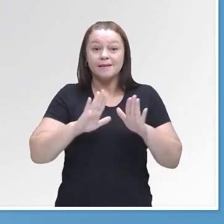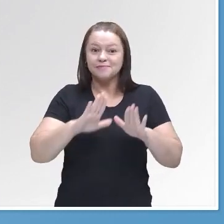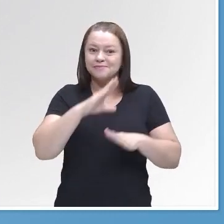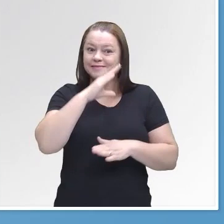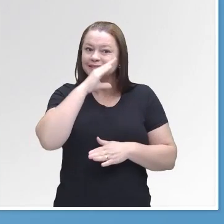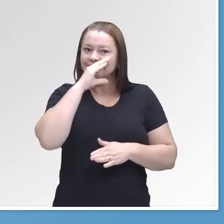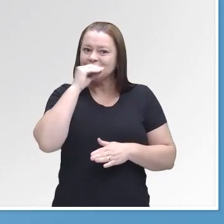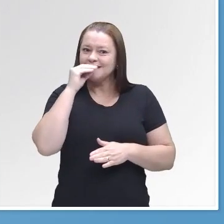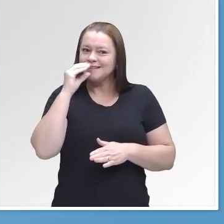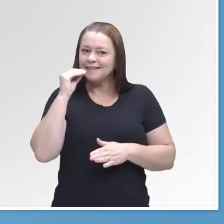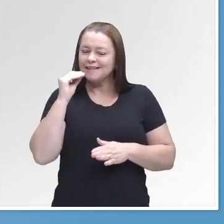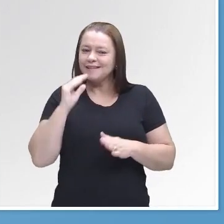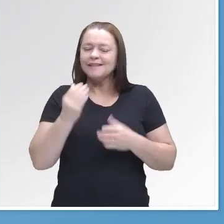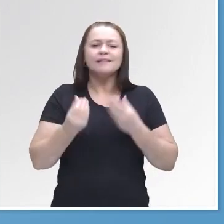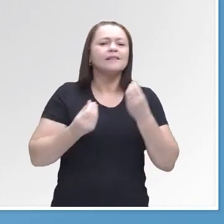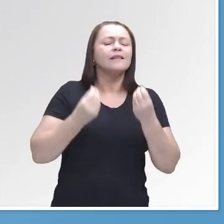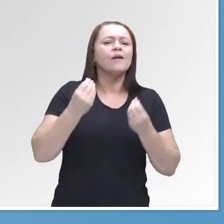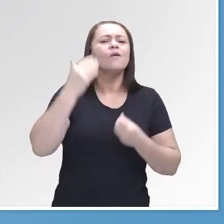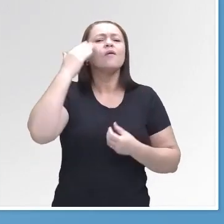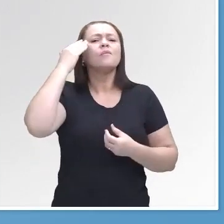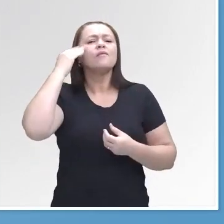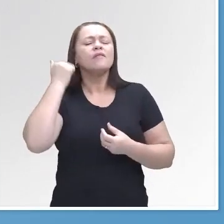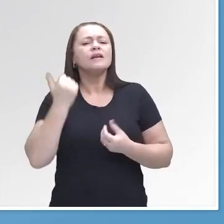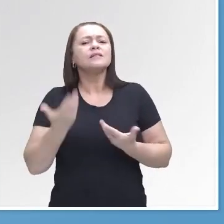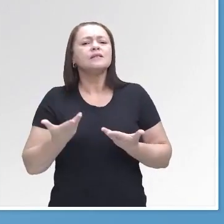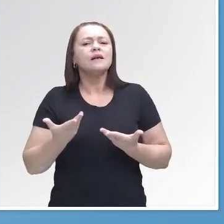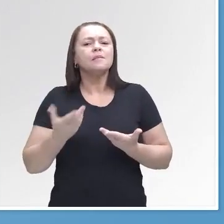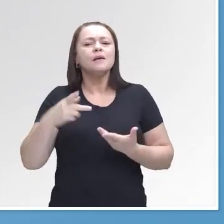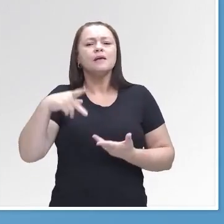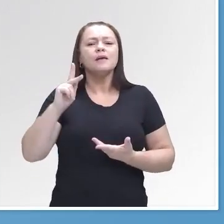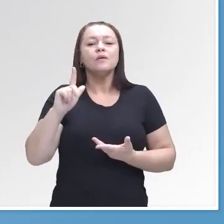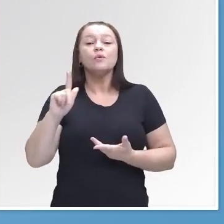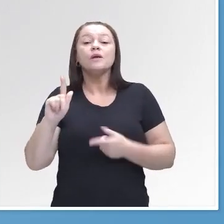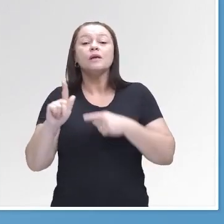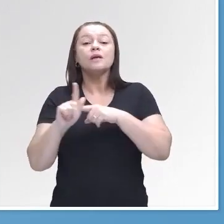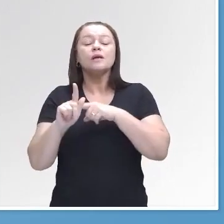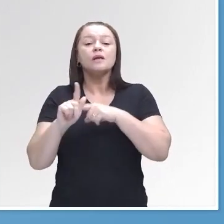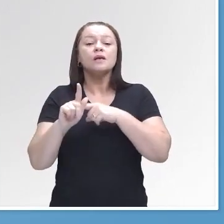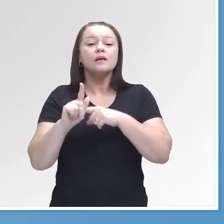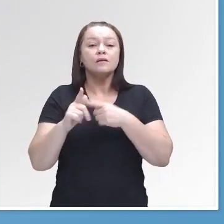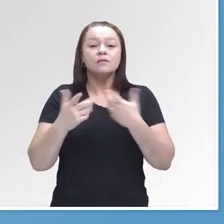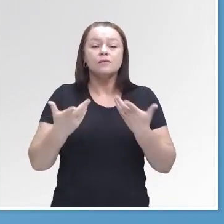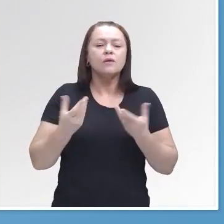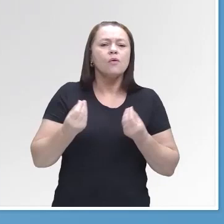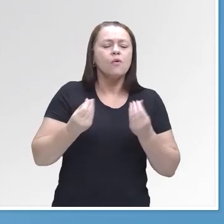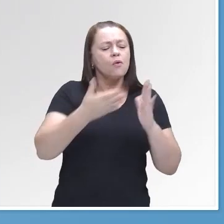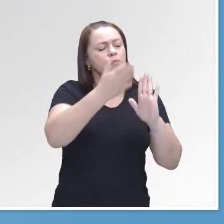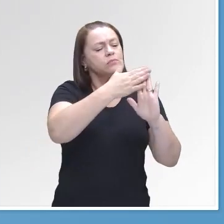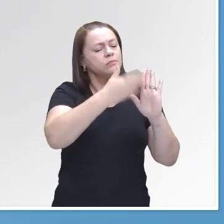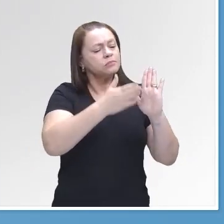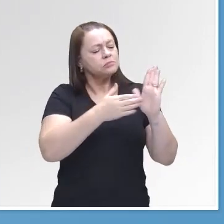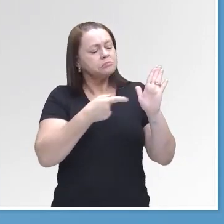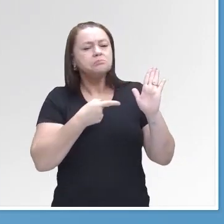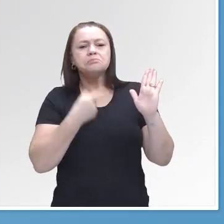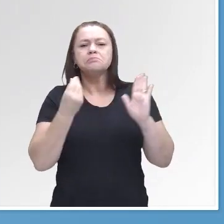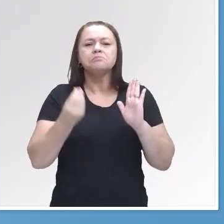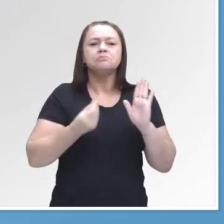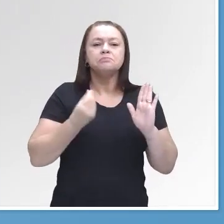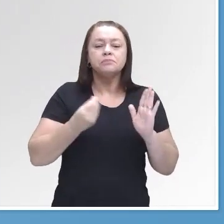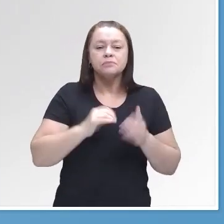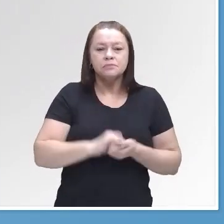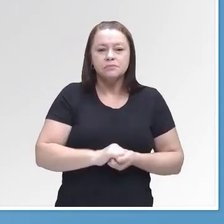Crianças, como identificamos esse quilograma nos panfletos? Quantos